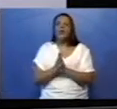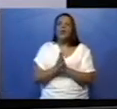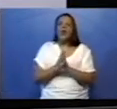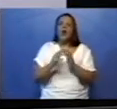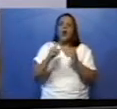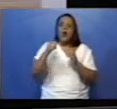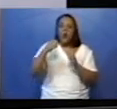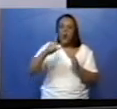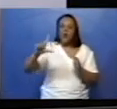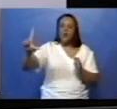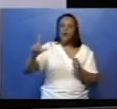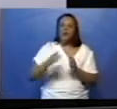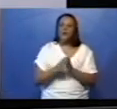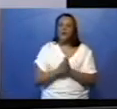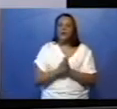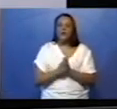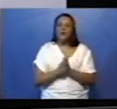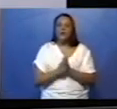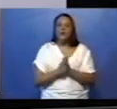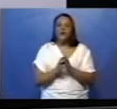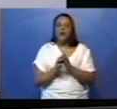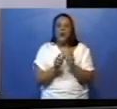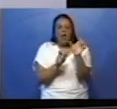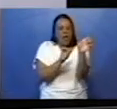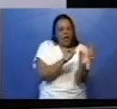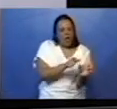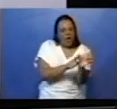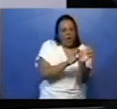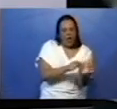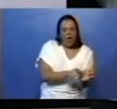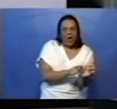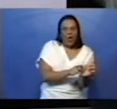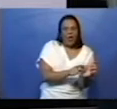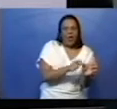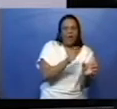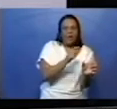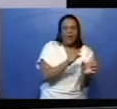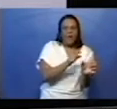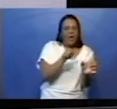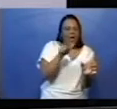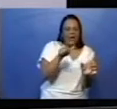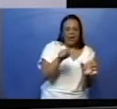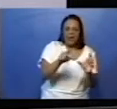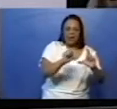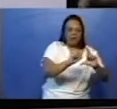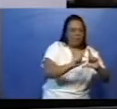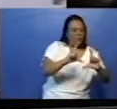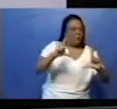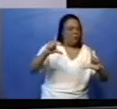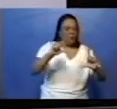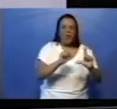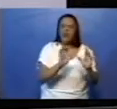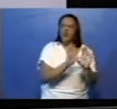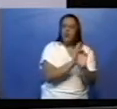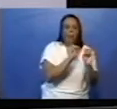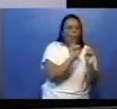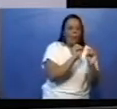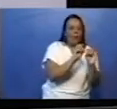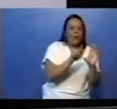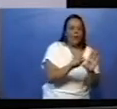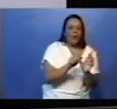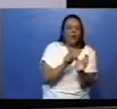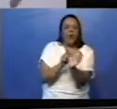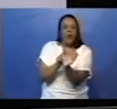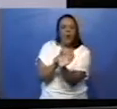situação, pessoal. Olha lá. Nesse caso aqui, eu não usei nem o diminutivo nem o aumentativo. Eu usei uma